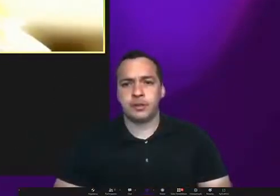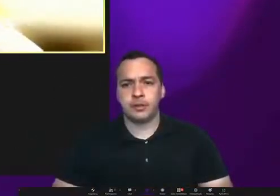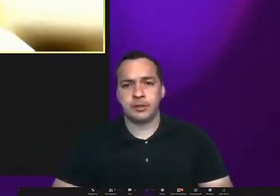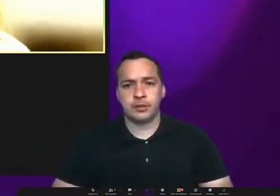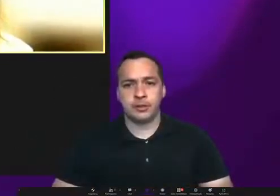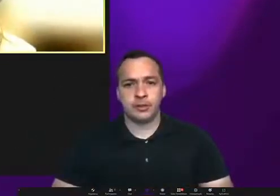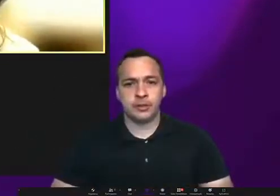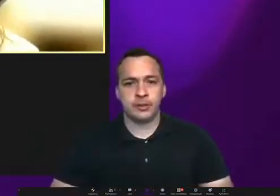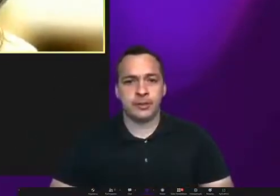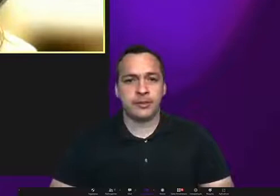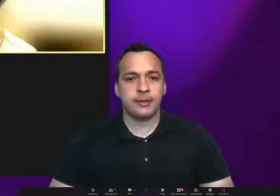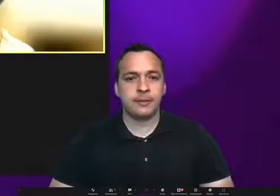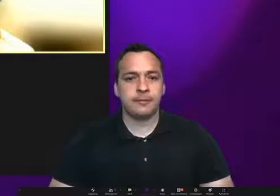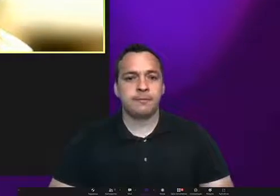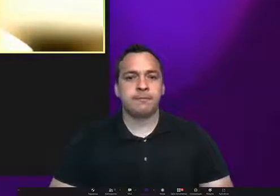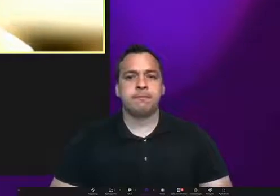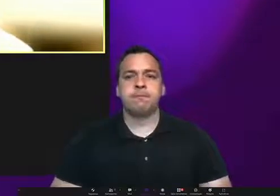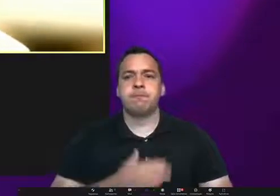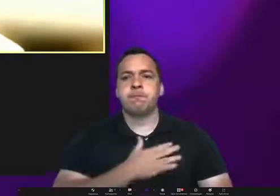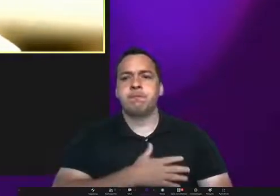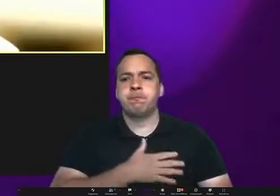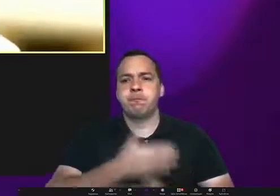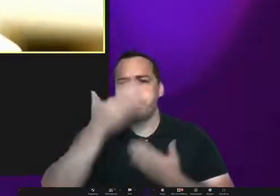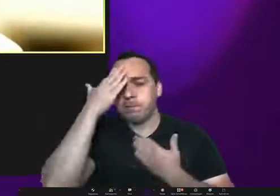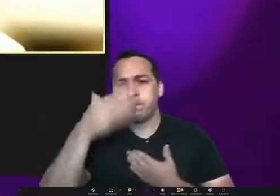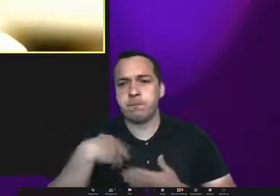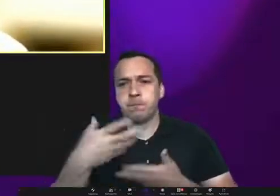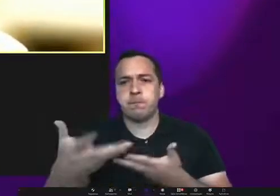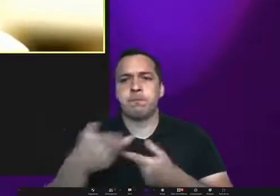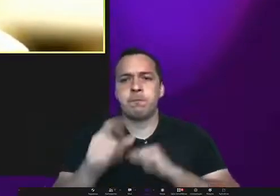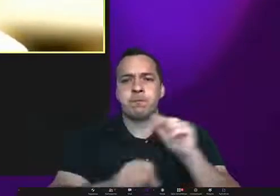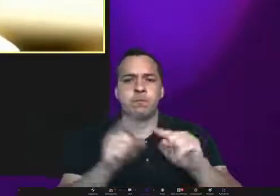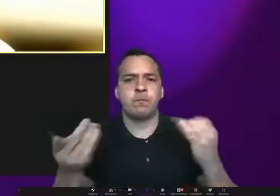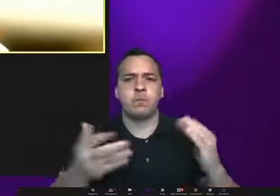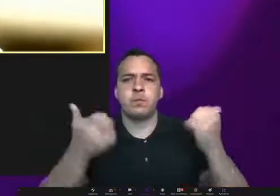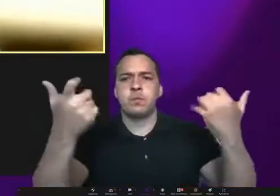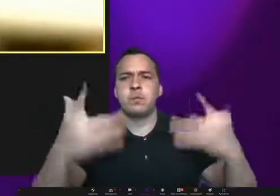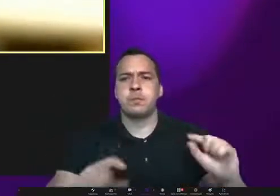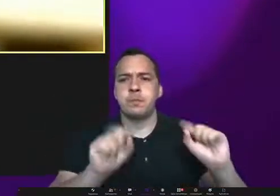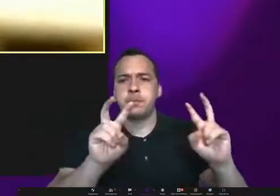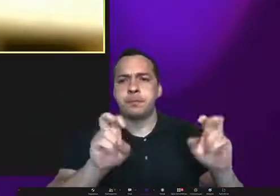Muchas gracias por la invitación. Muito obrigada pelo convite.